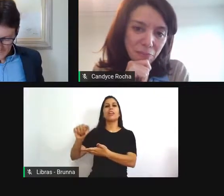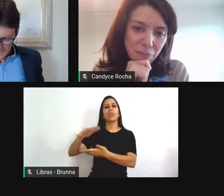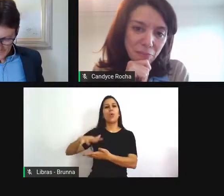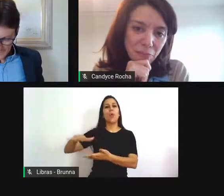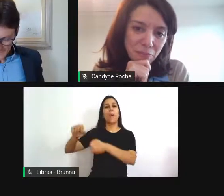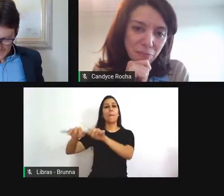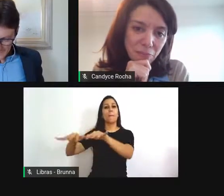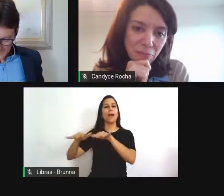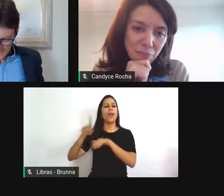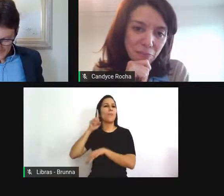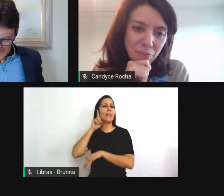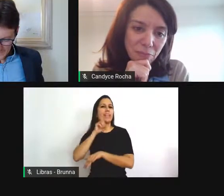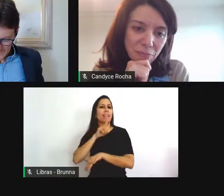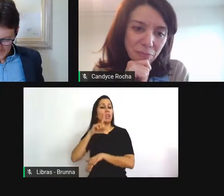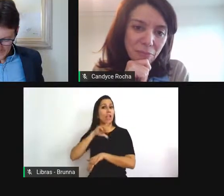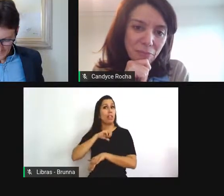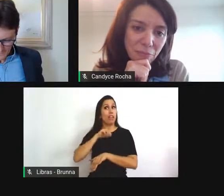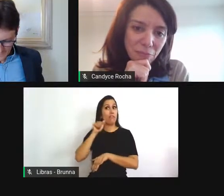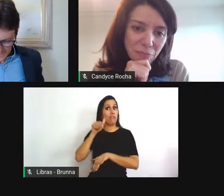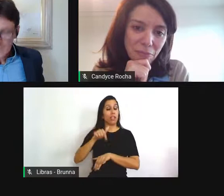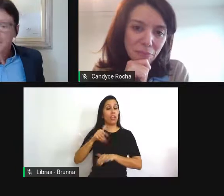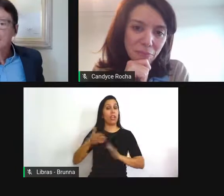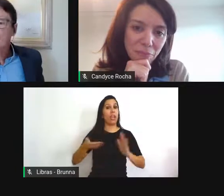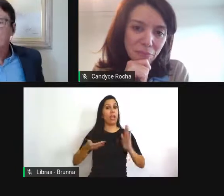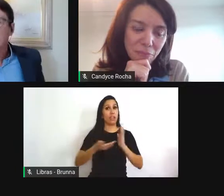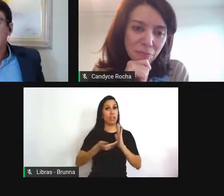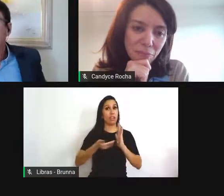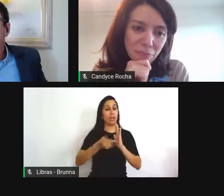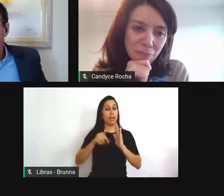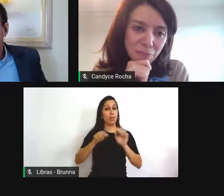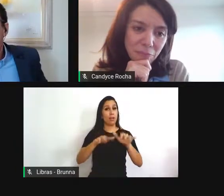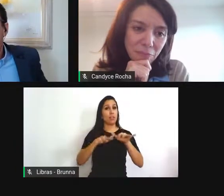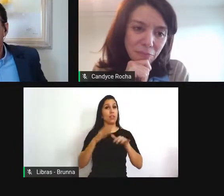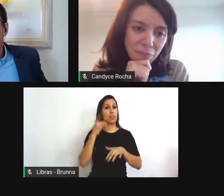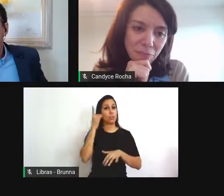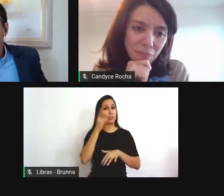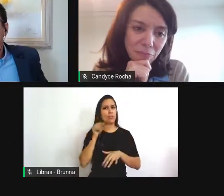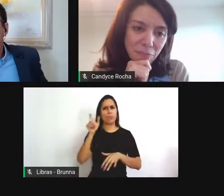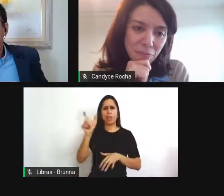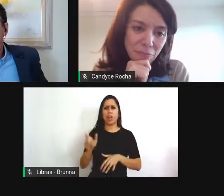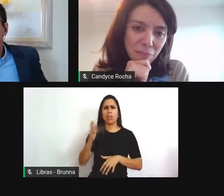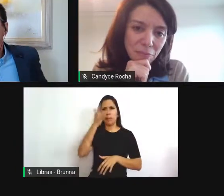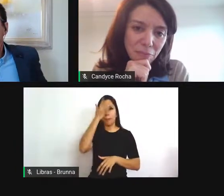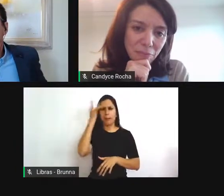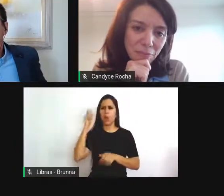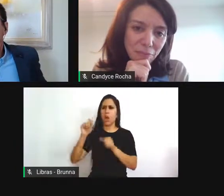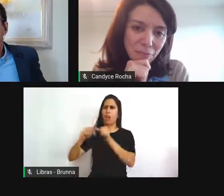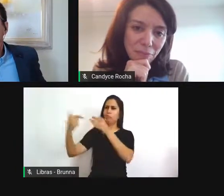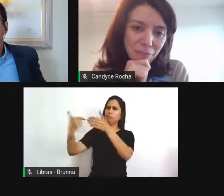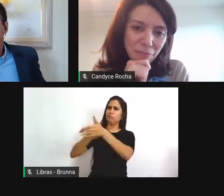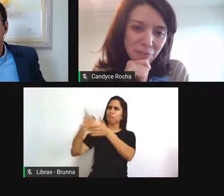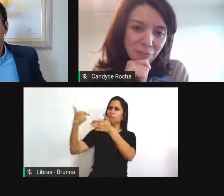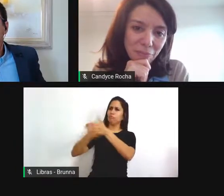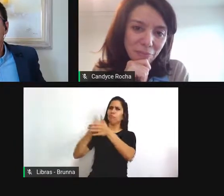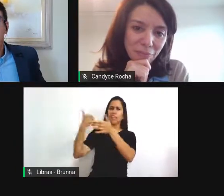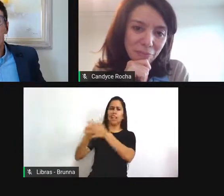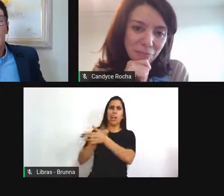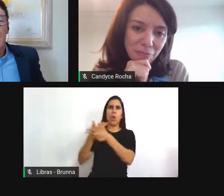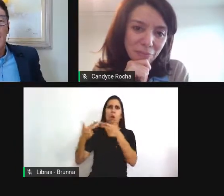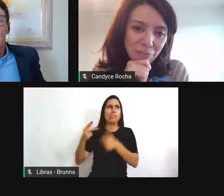na Câmara dos Deputados com a IPU, e o Jacob só me fazia perguntas técnicas.